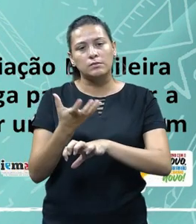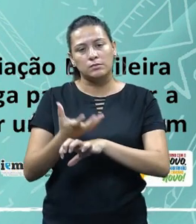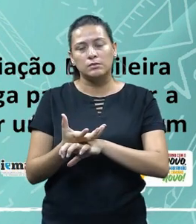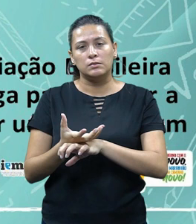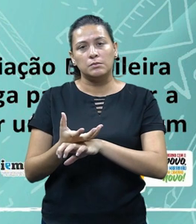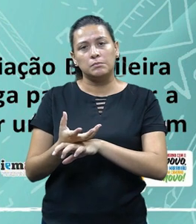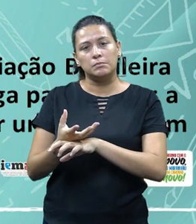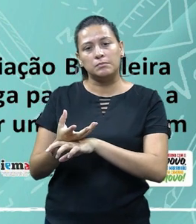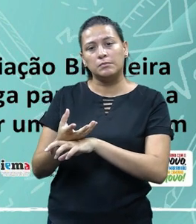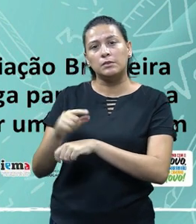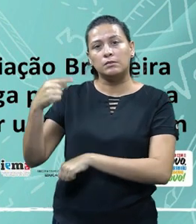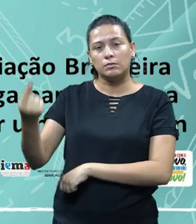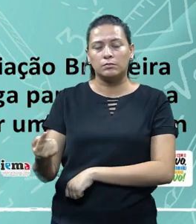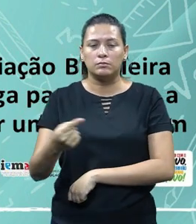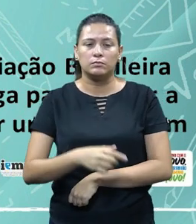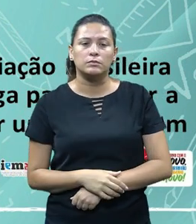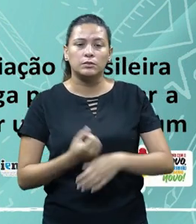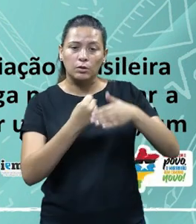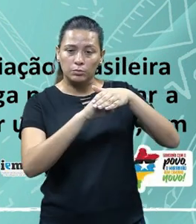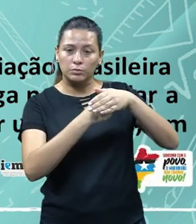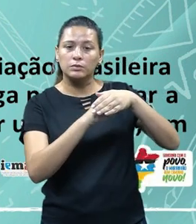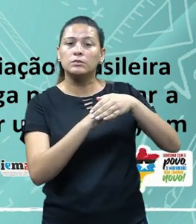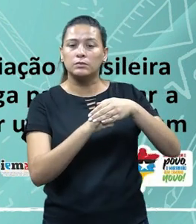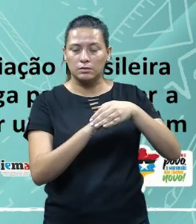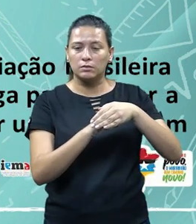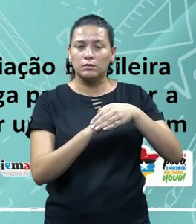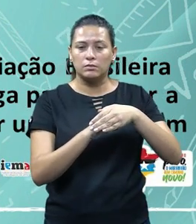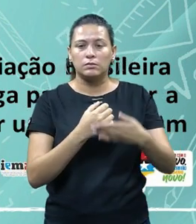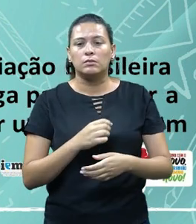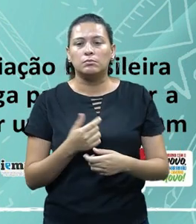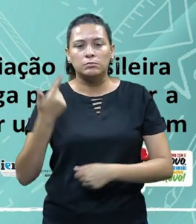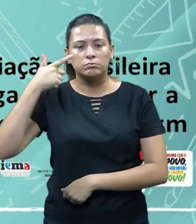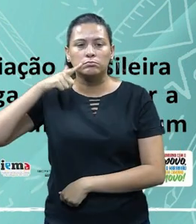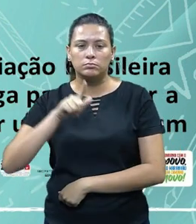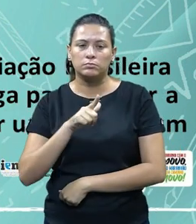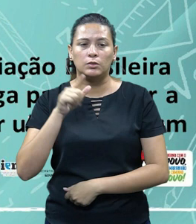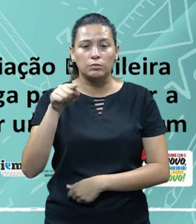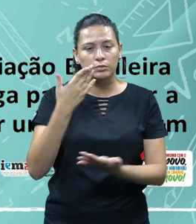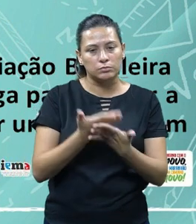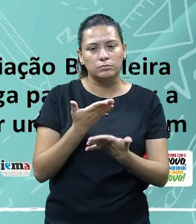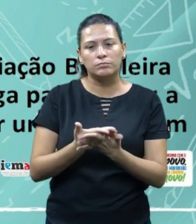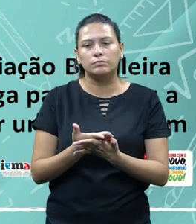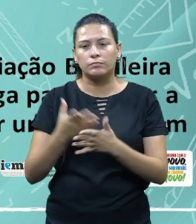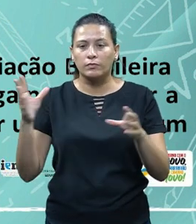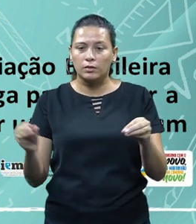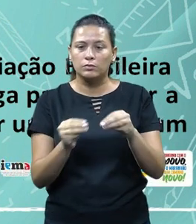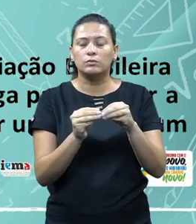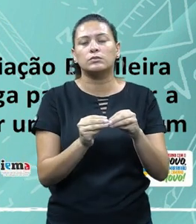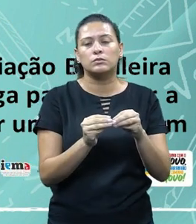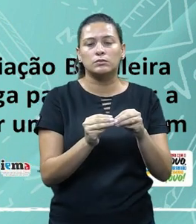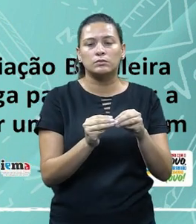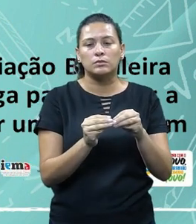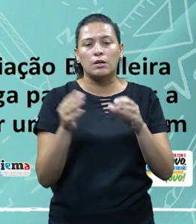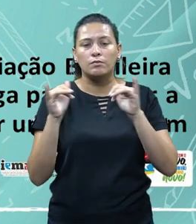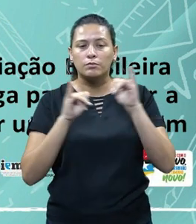seu cérebro consegue fazer esse processo internamente daí quando você estiver estudando ele consegue associar novas informações com